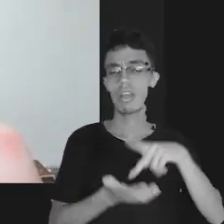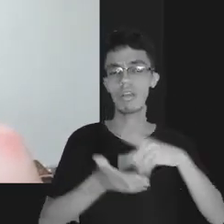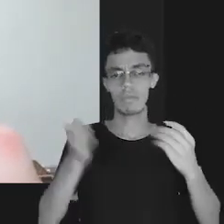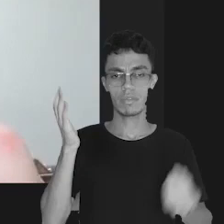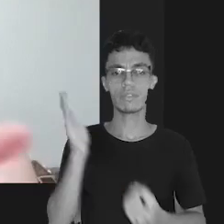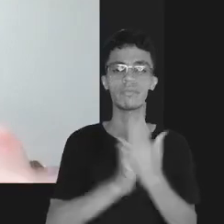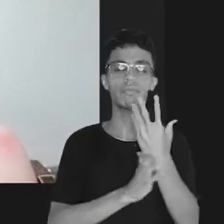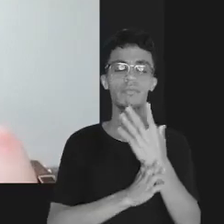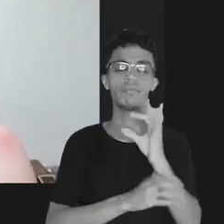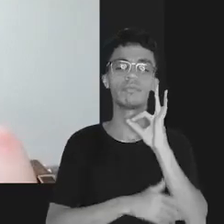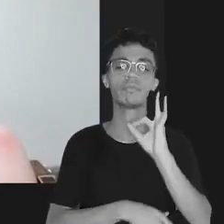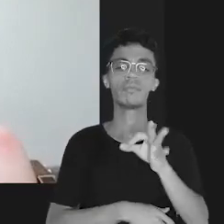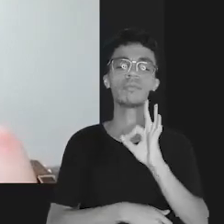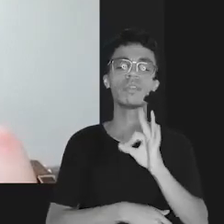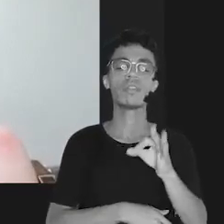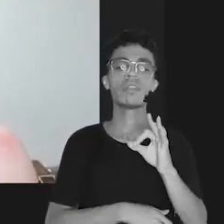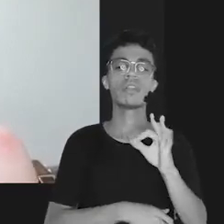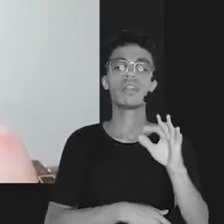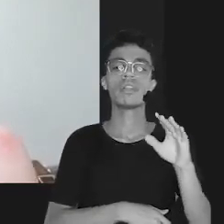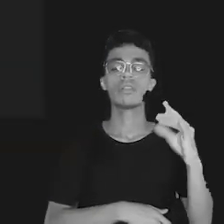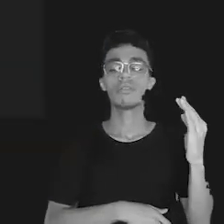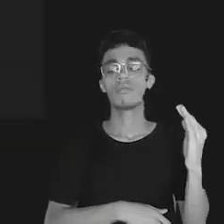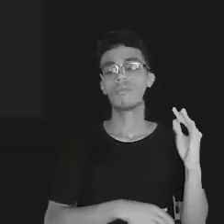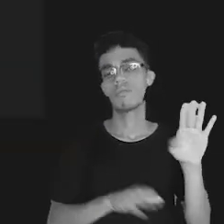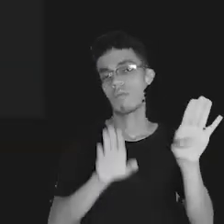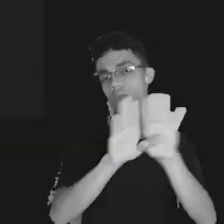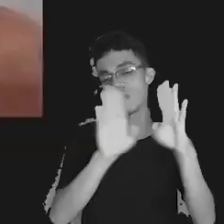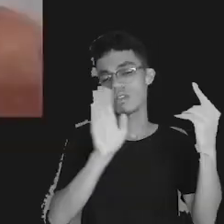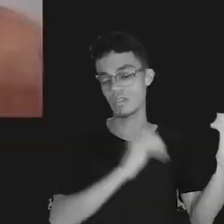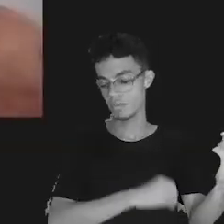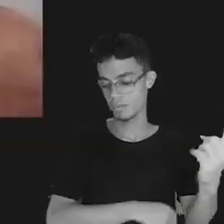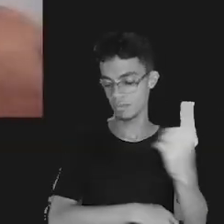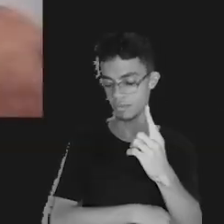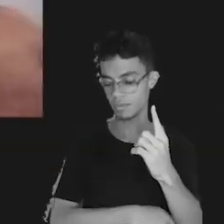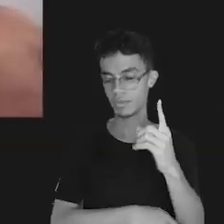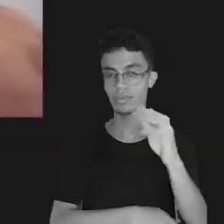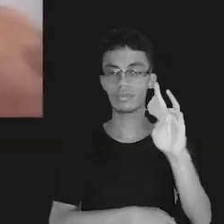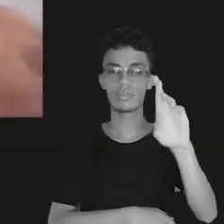poesia. Entra o prelado.